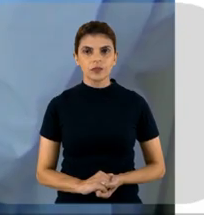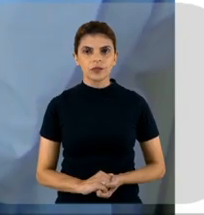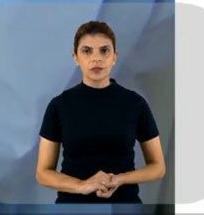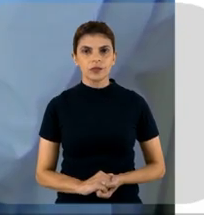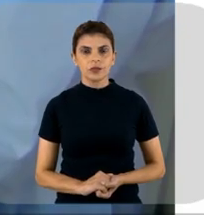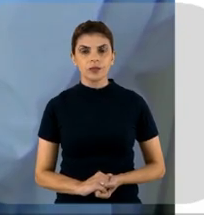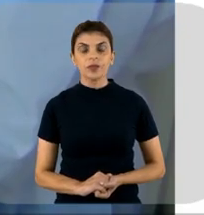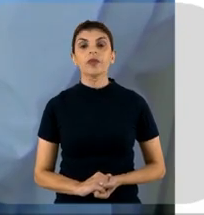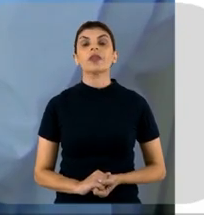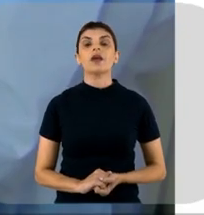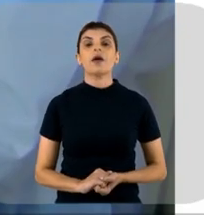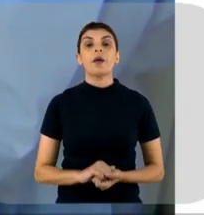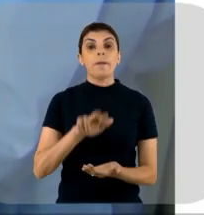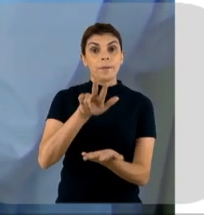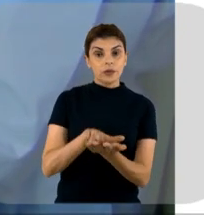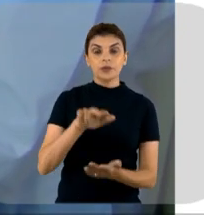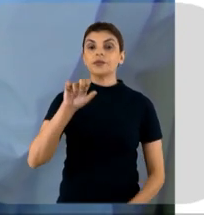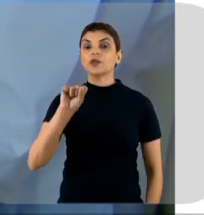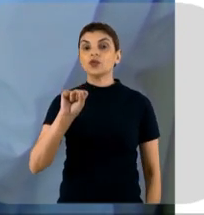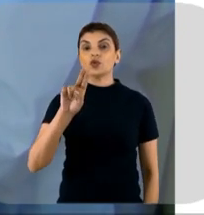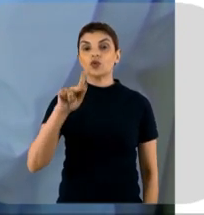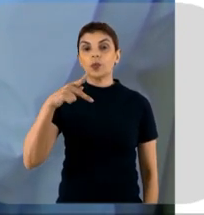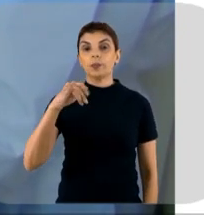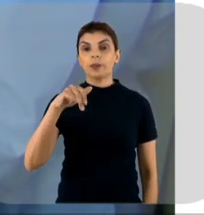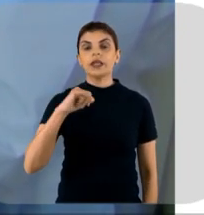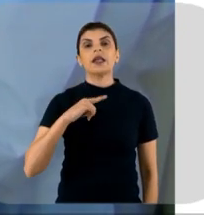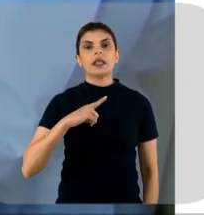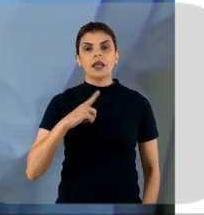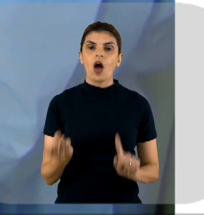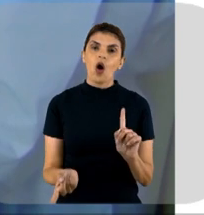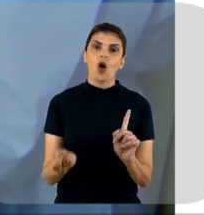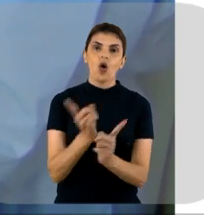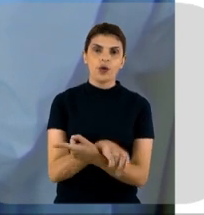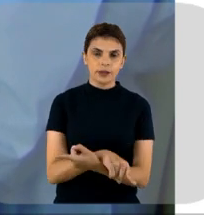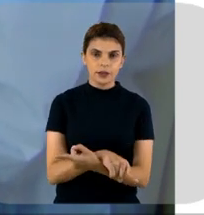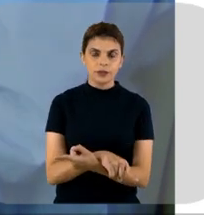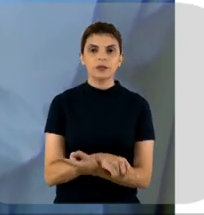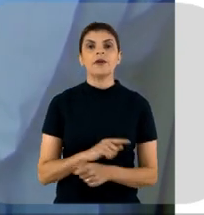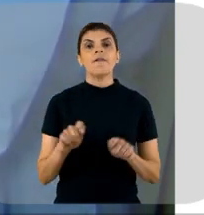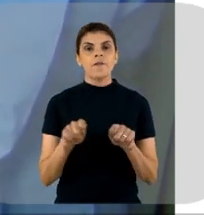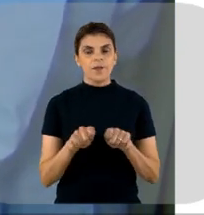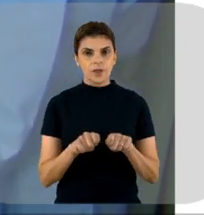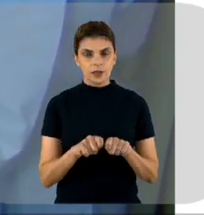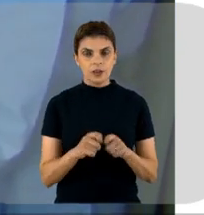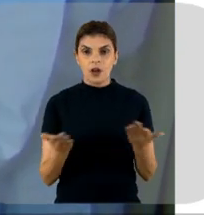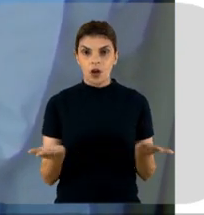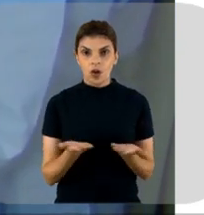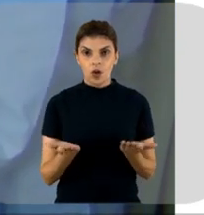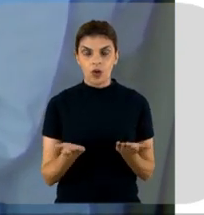Para retornar à posição supina, nós então procederemos toda a movimentação contrária.